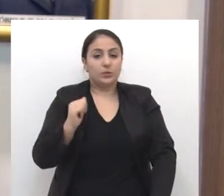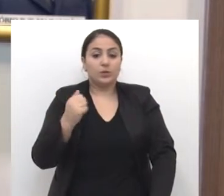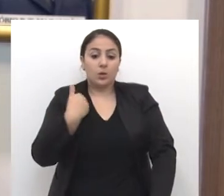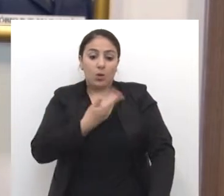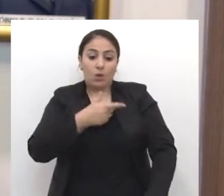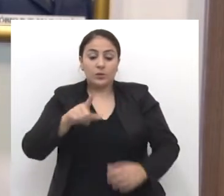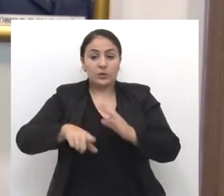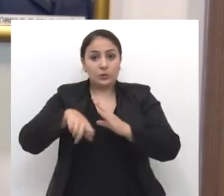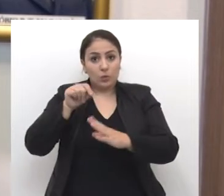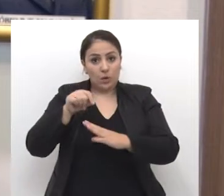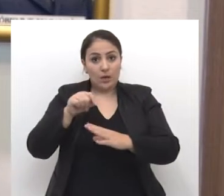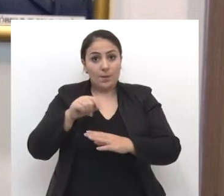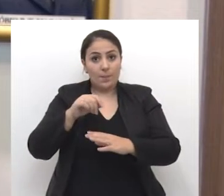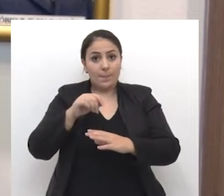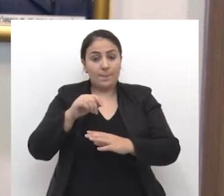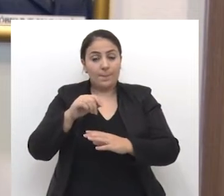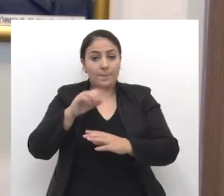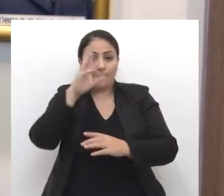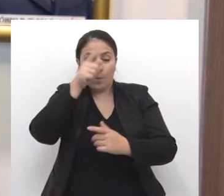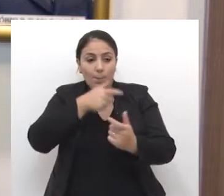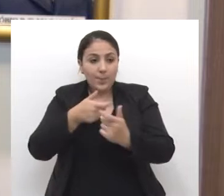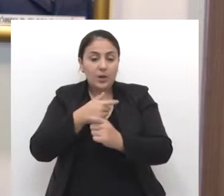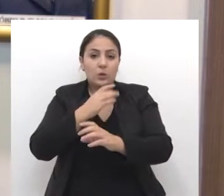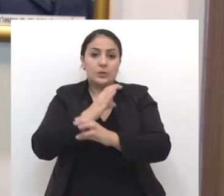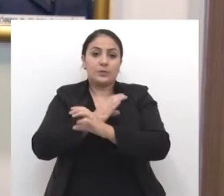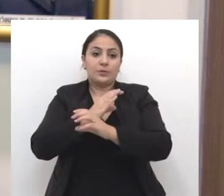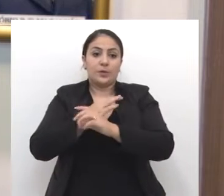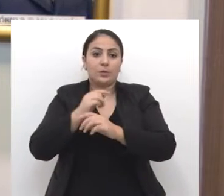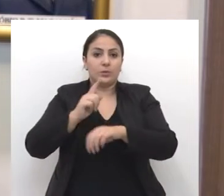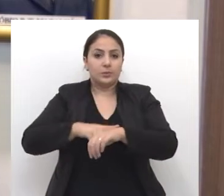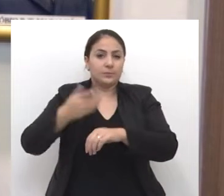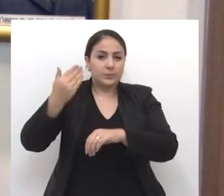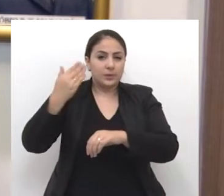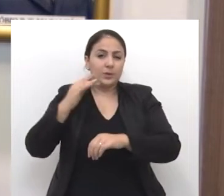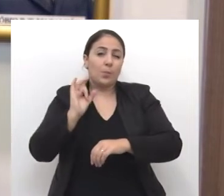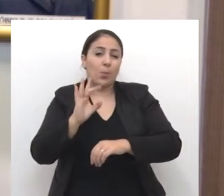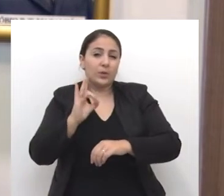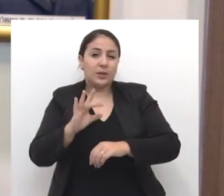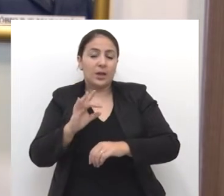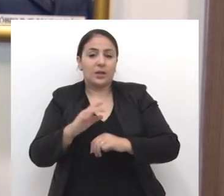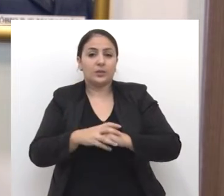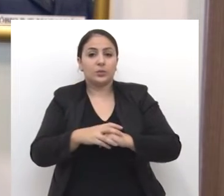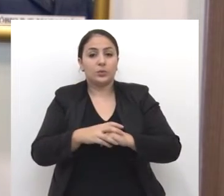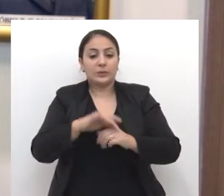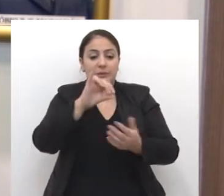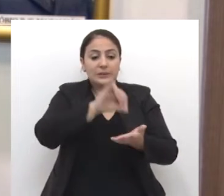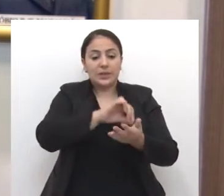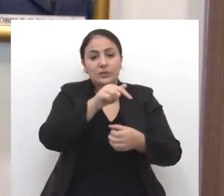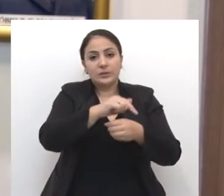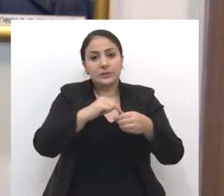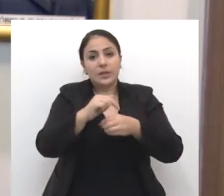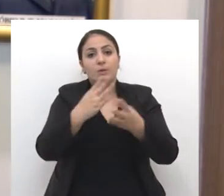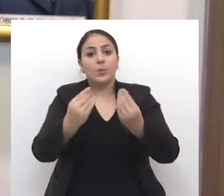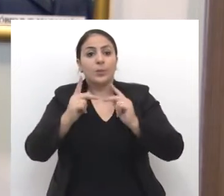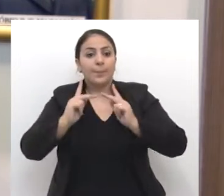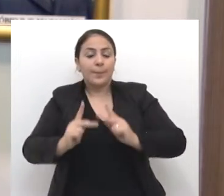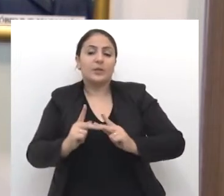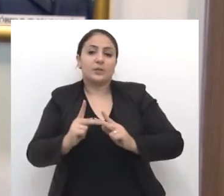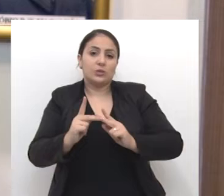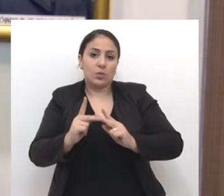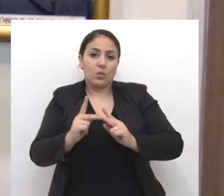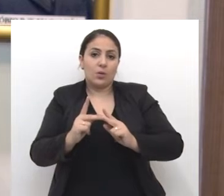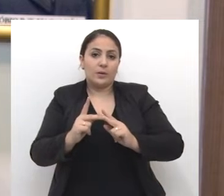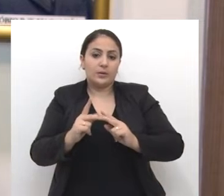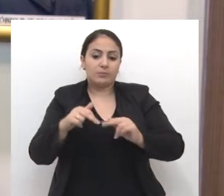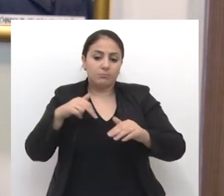ter bombeiro civil na época porque o shopping está no centro da cidade, tem muitas pessoas circulando, muitos idosos, muitas